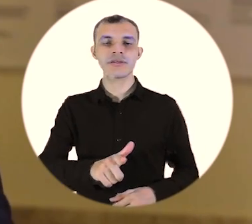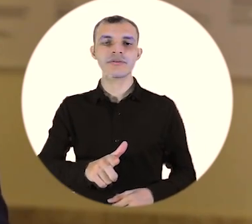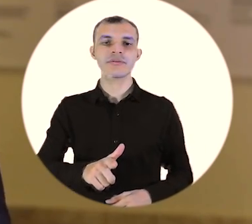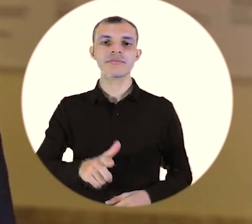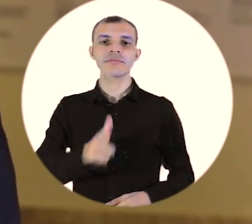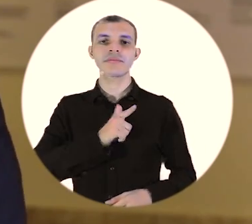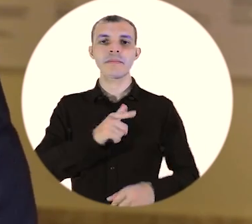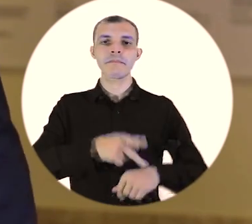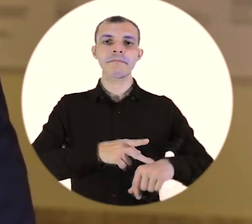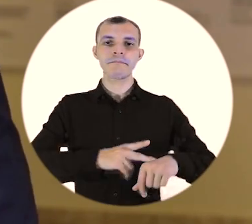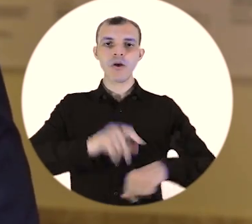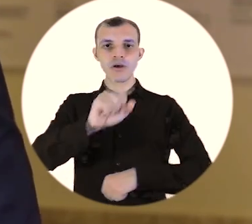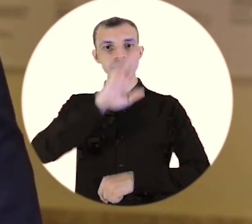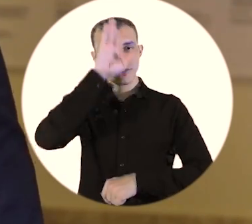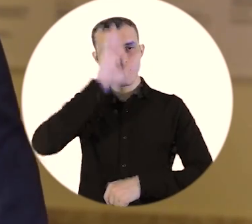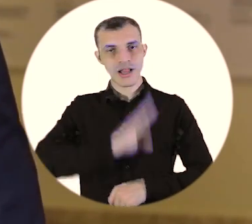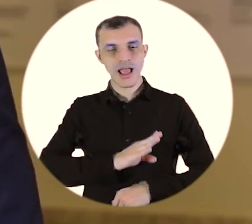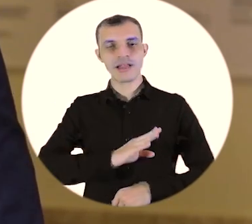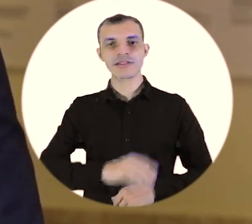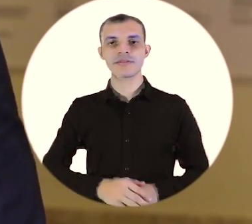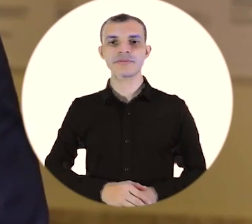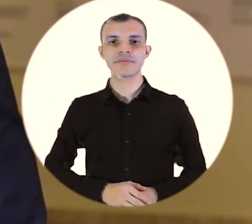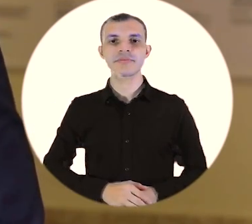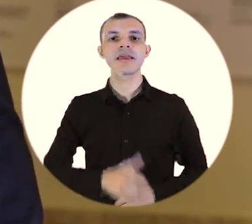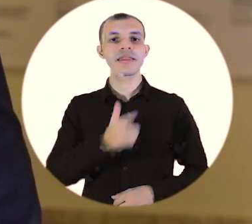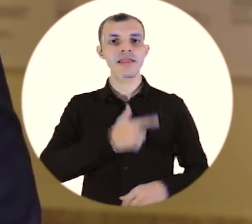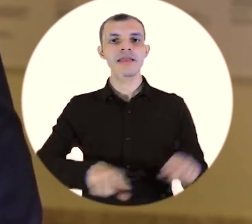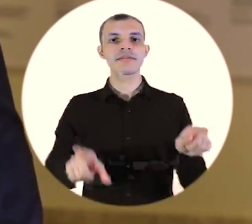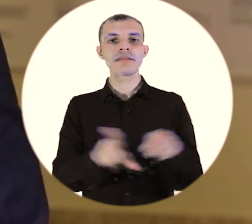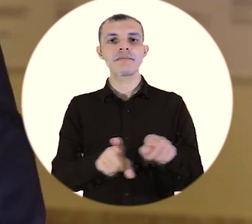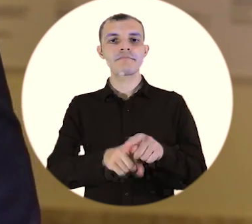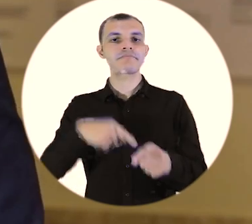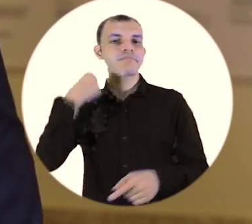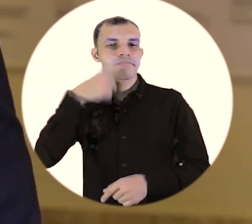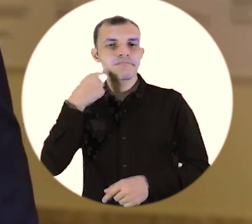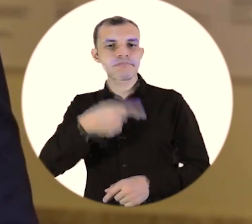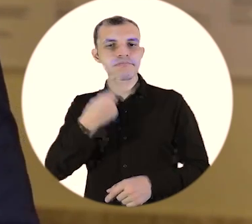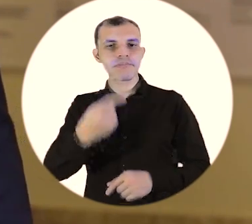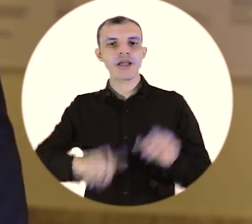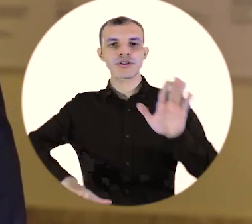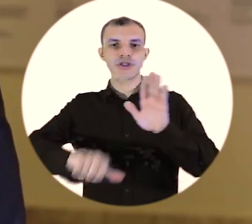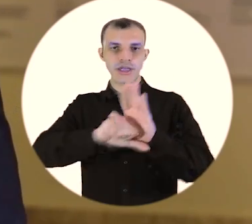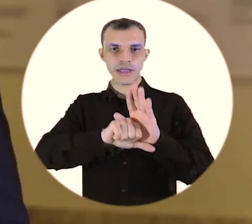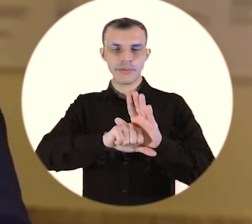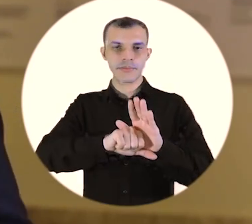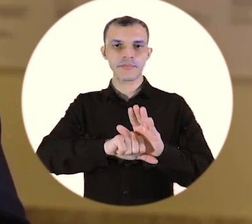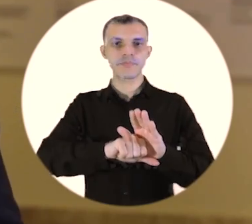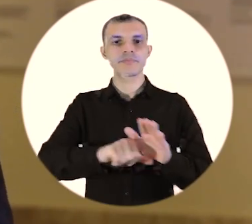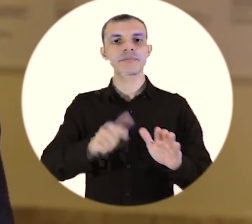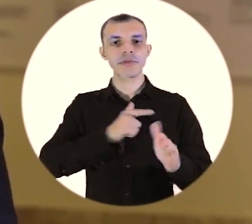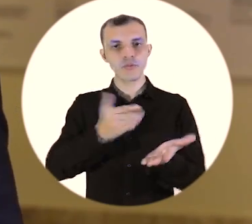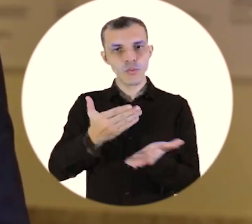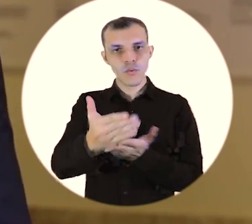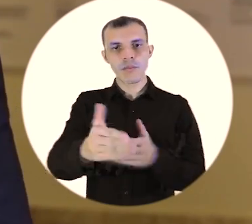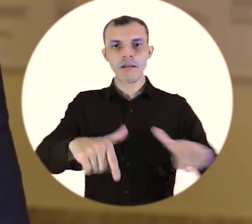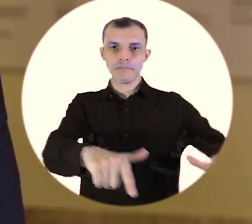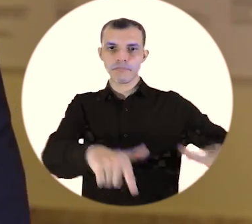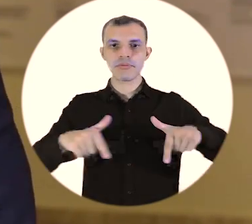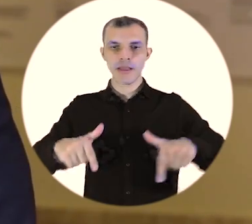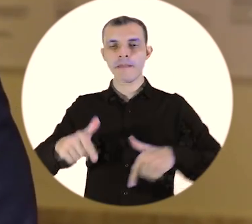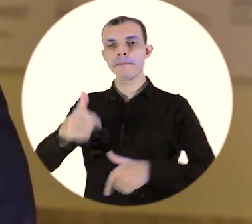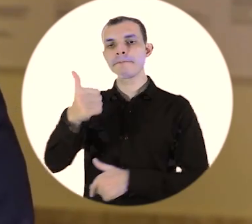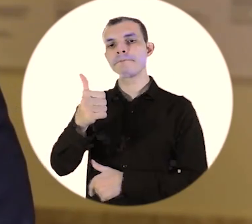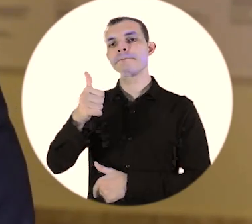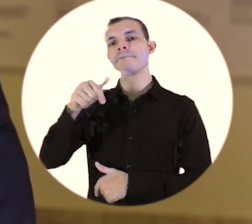gratuitas em advocacia trabalhista e previdenciária e também em advocacia criminal, certificando em um primeiro momento mais